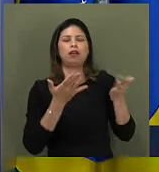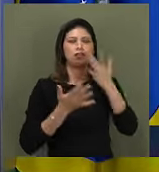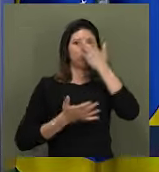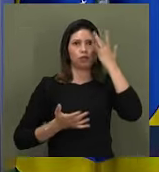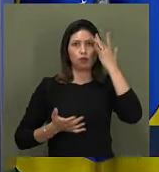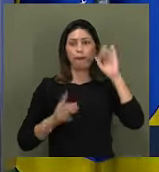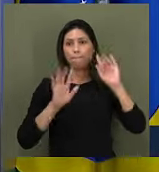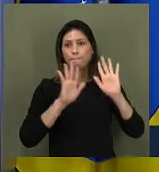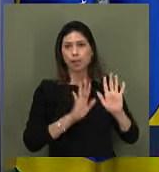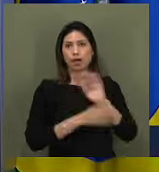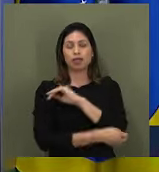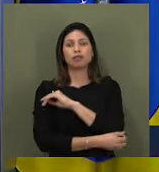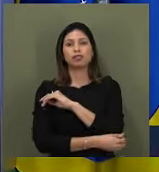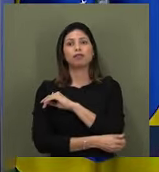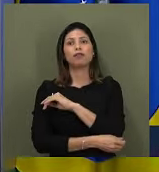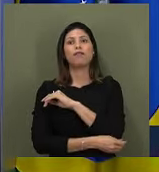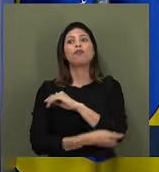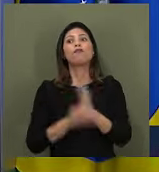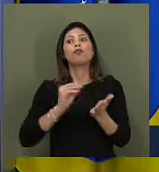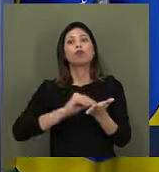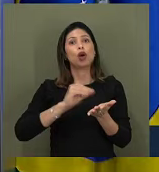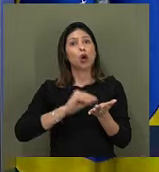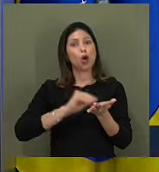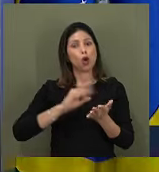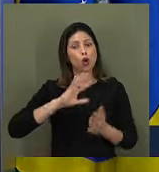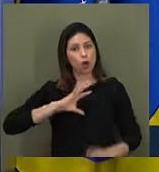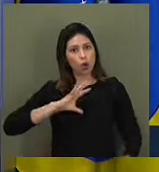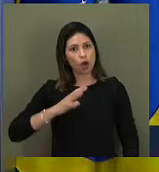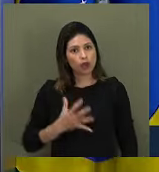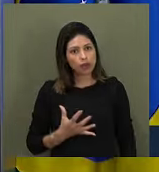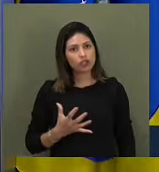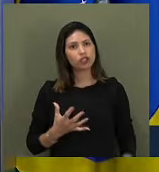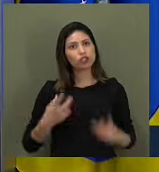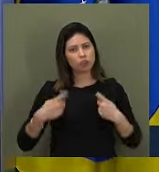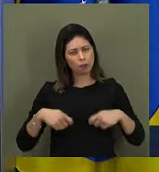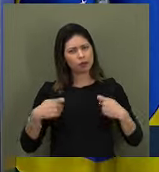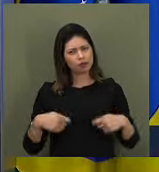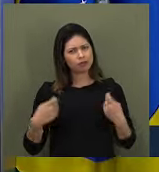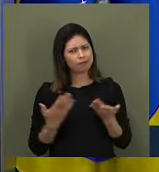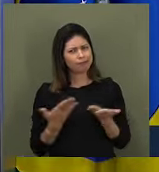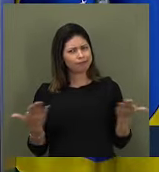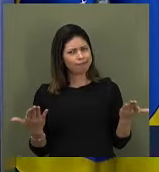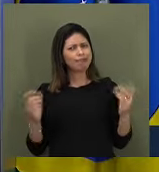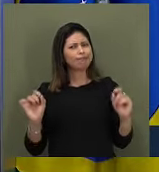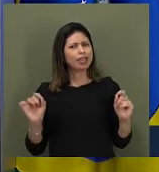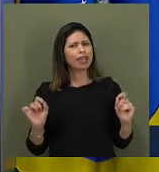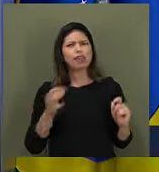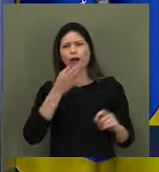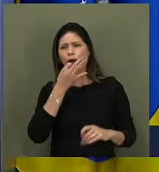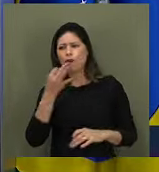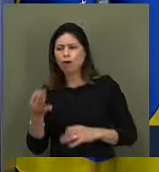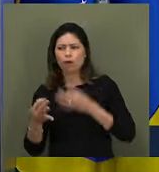ideias a coragem de enfrentar e nesse aspecto eu tenho que tirar o chapéu para o posicionamento